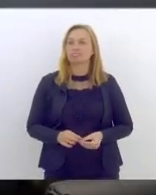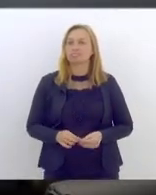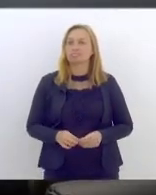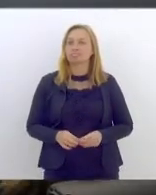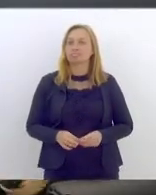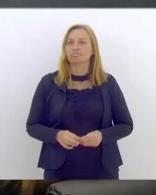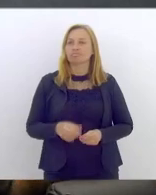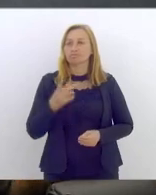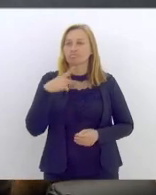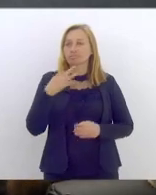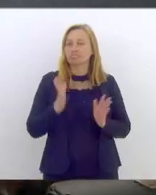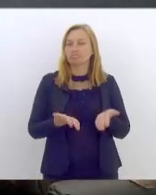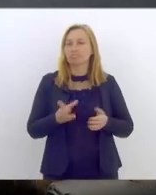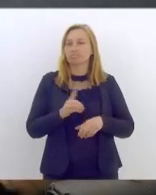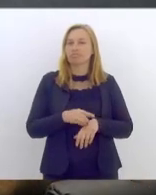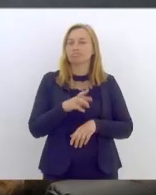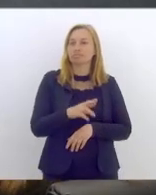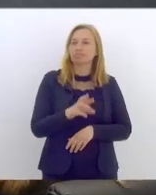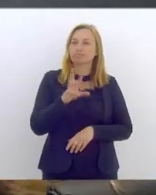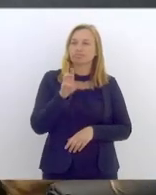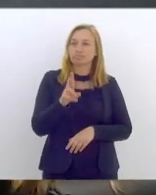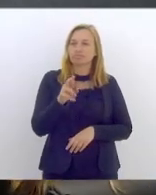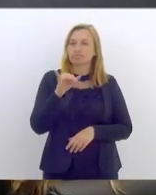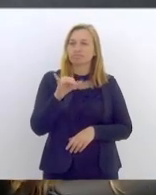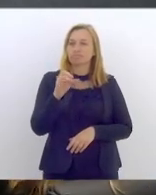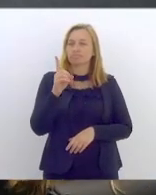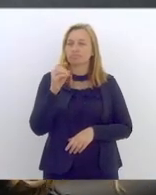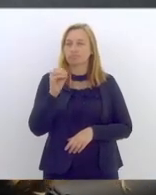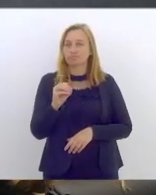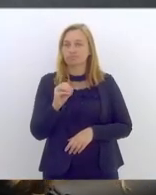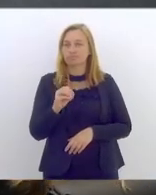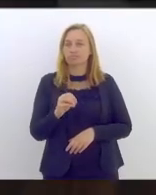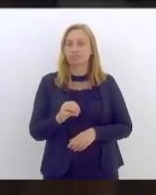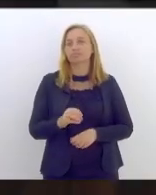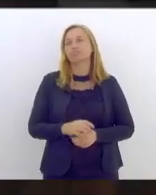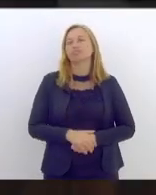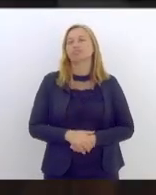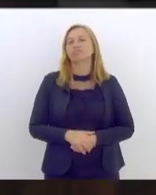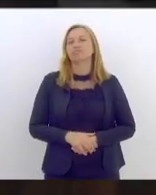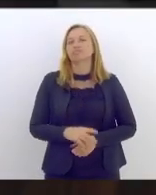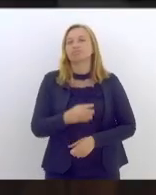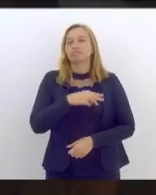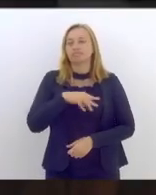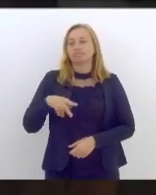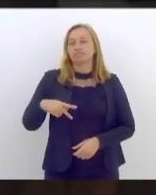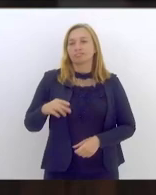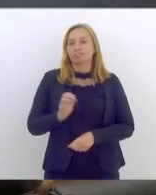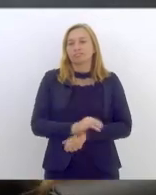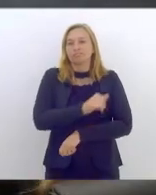passo a palavra agora ao Dr Ricardo Ribeiro Martins corregedor Geral do Ministério Público do Estado do Rio de Janeiro